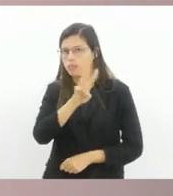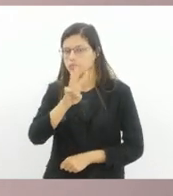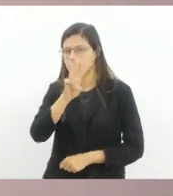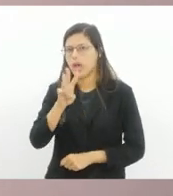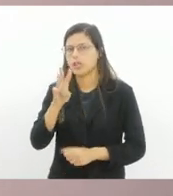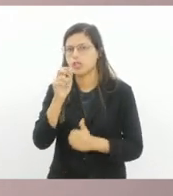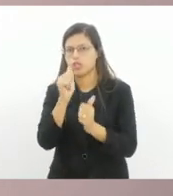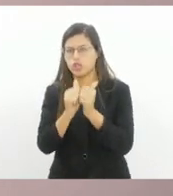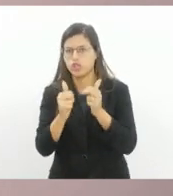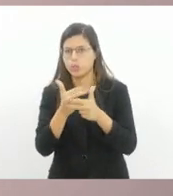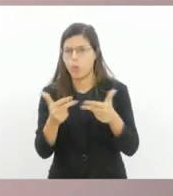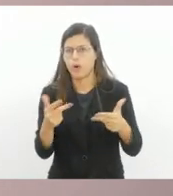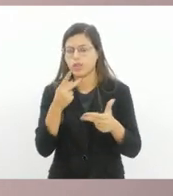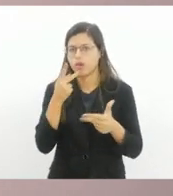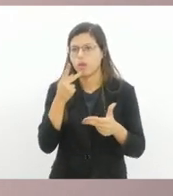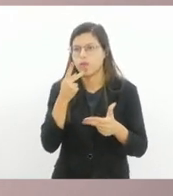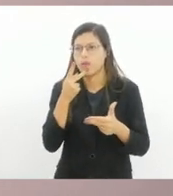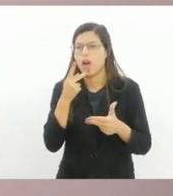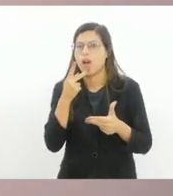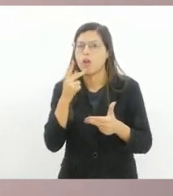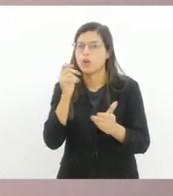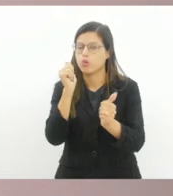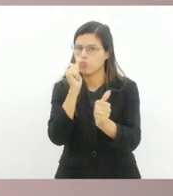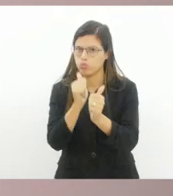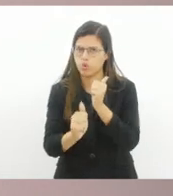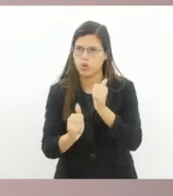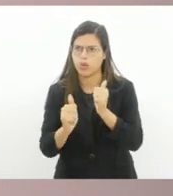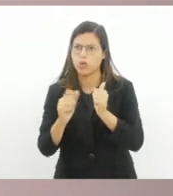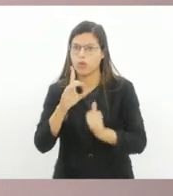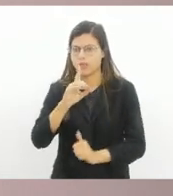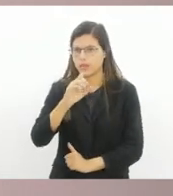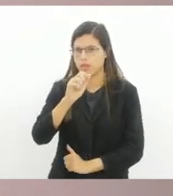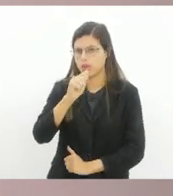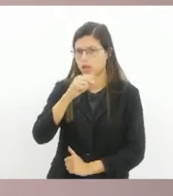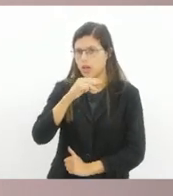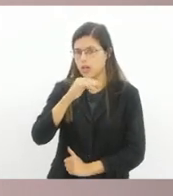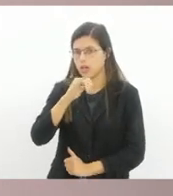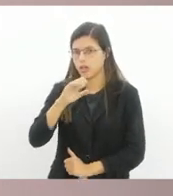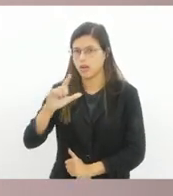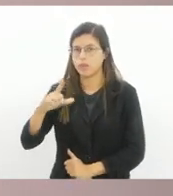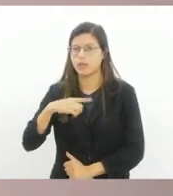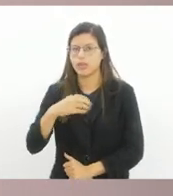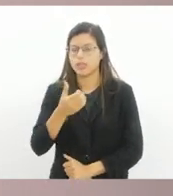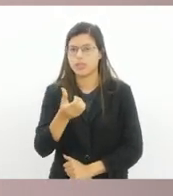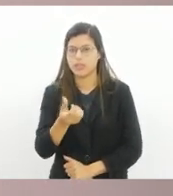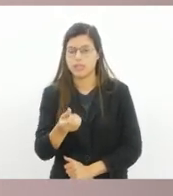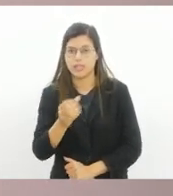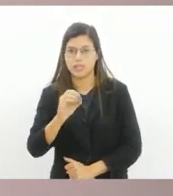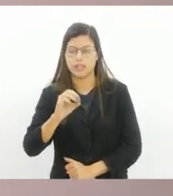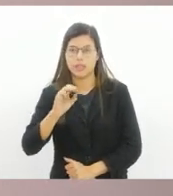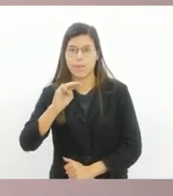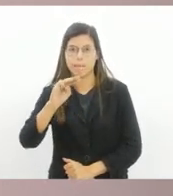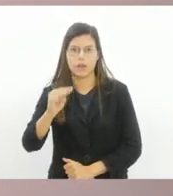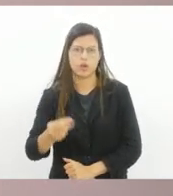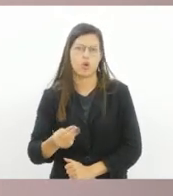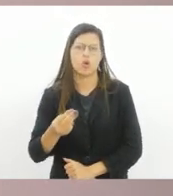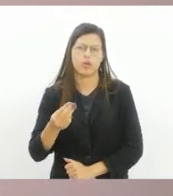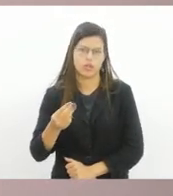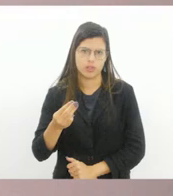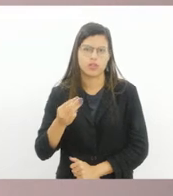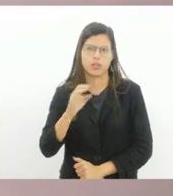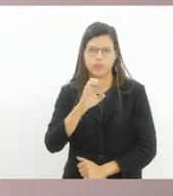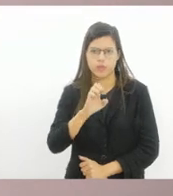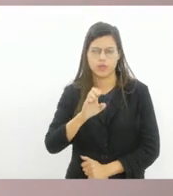que o jogador de futebol, Daniel, tem uma fortuna de 60 milhões de euros. Se ele conseguiu pagar